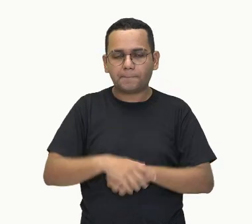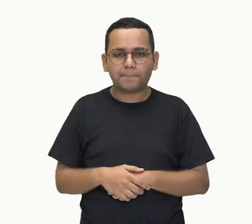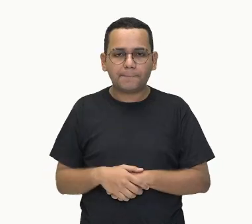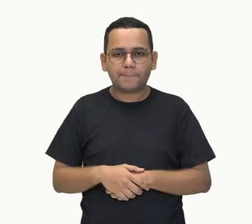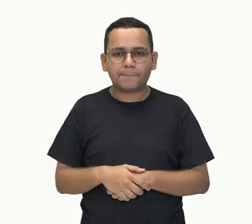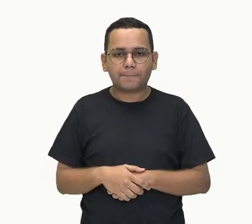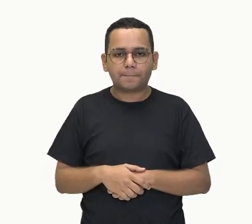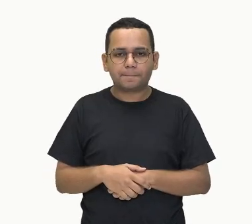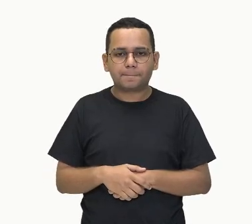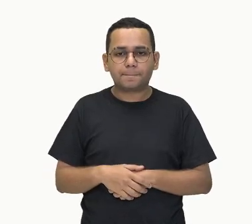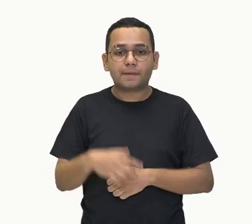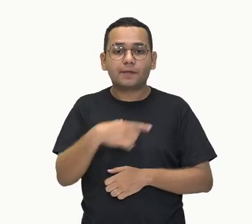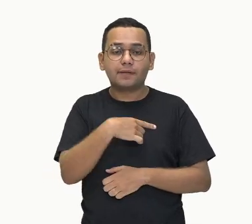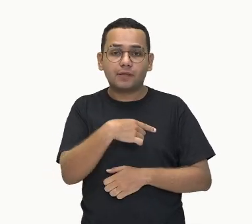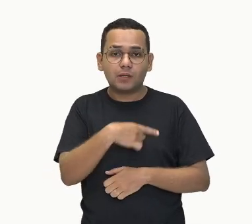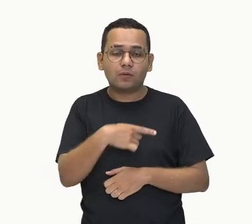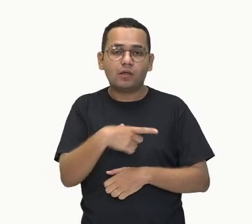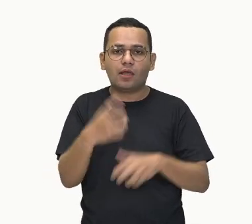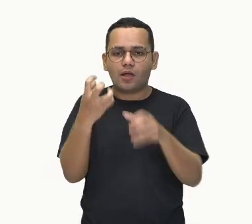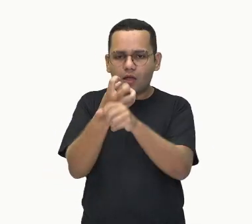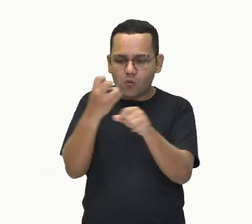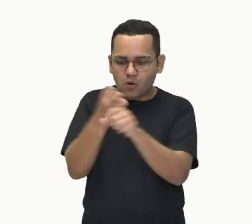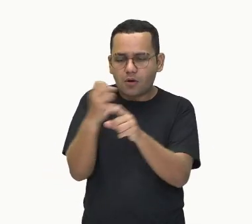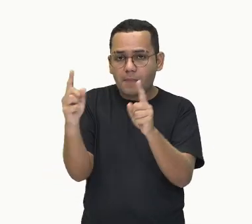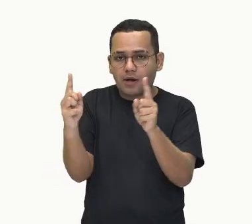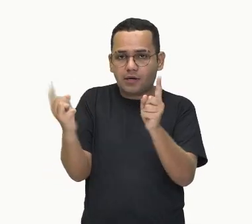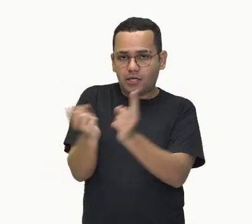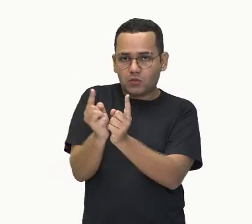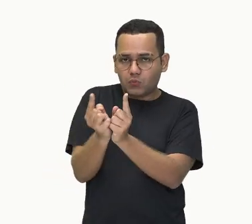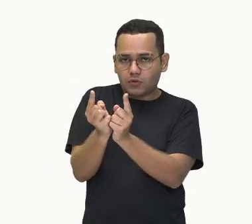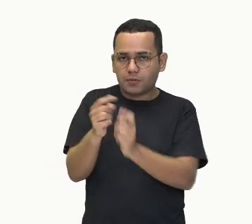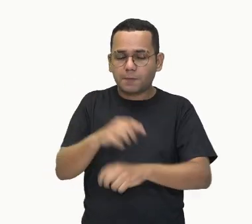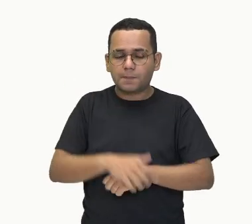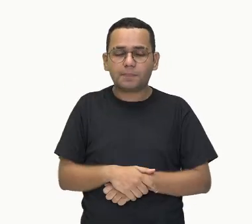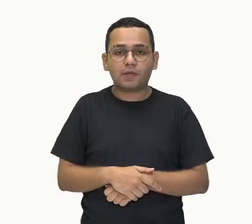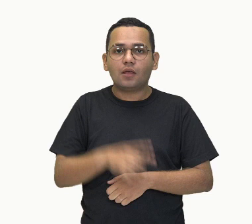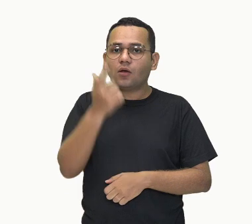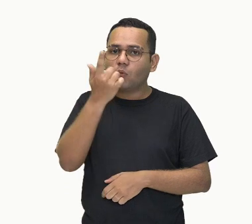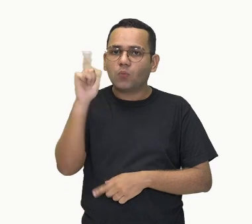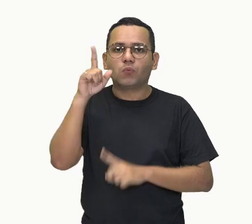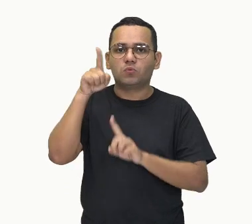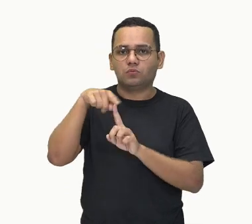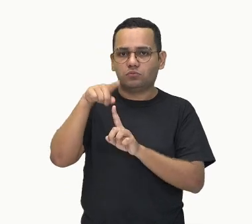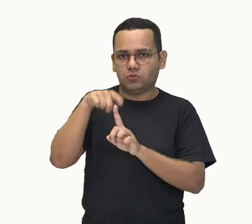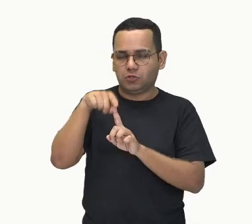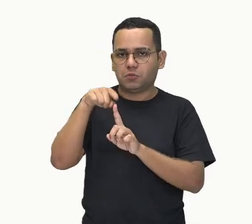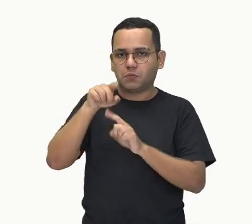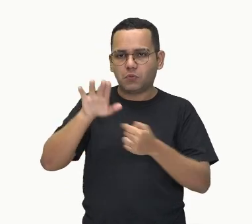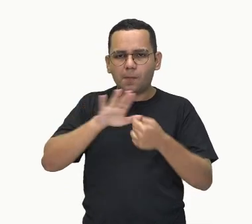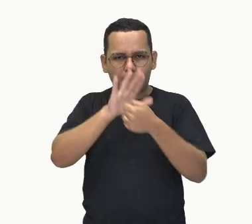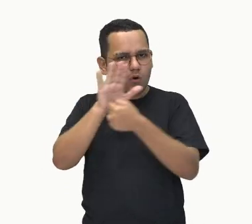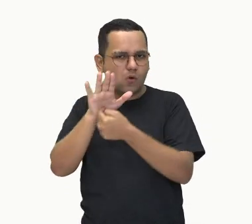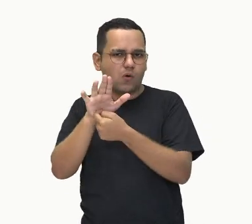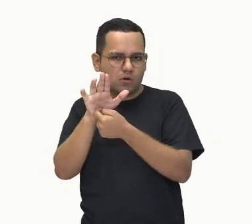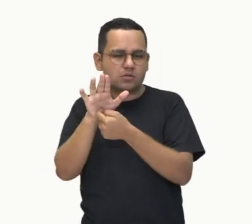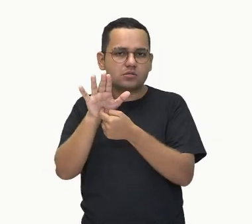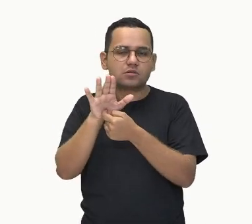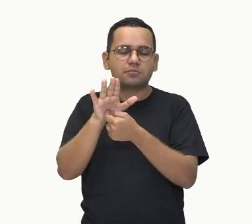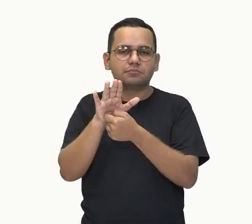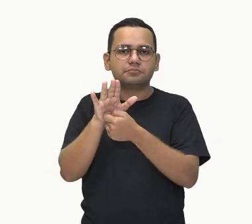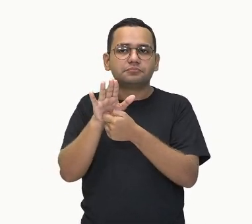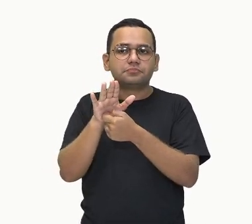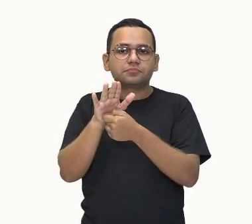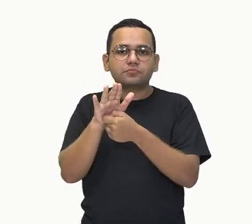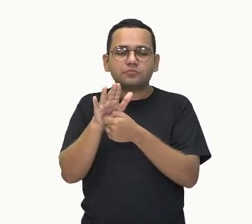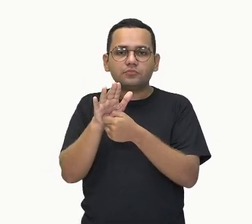a equação reduzida, tá? É uma outra maneira da gente representar a reta, a